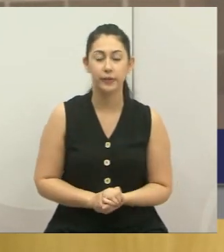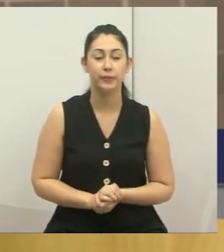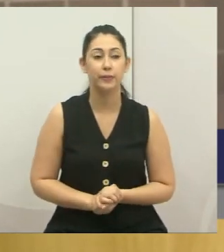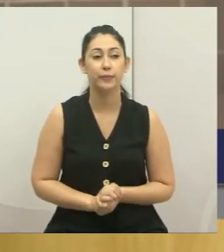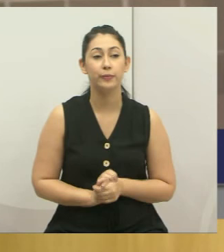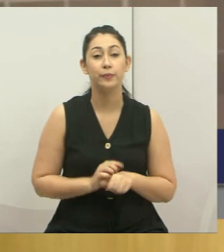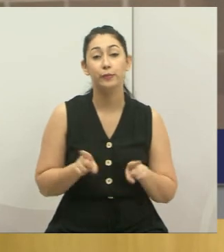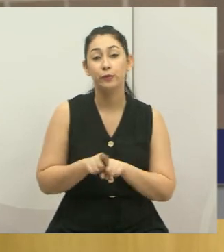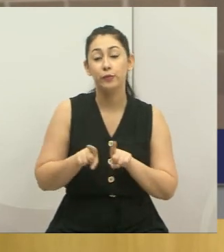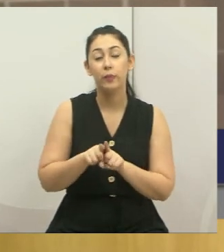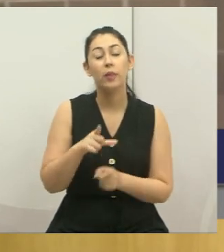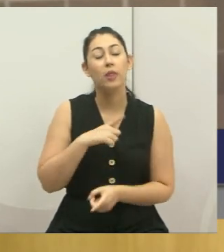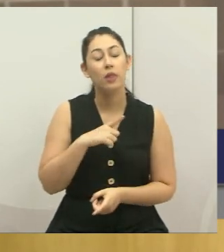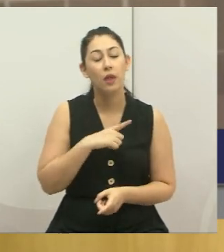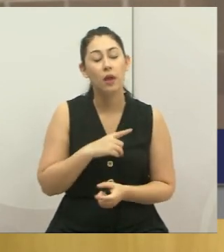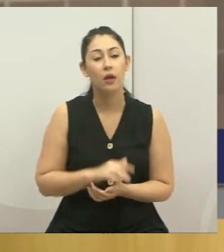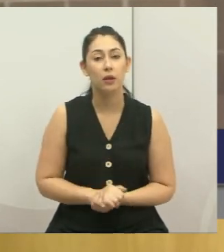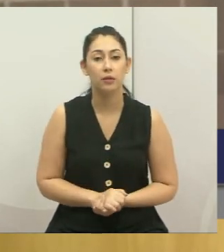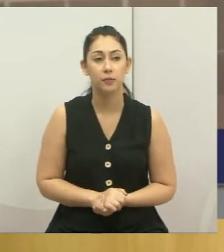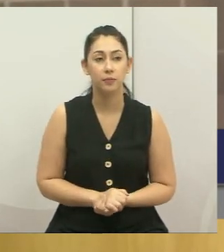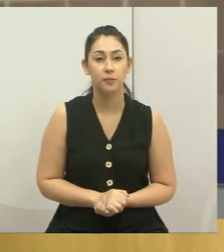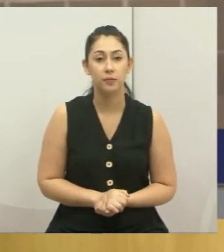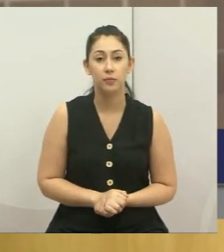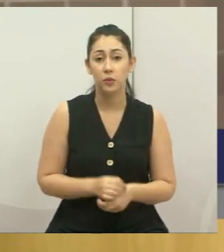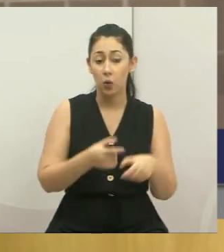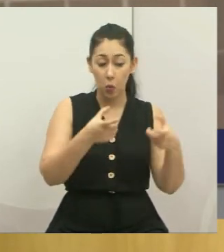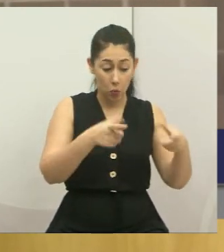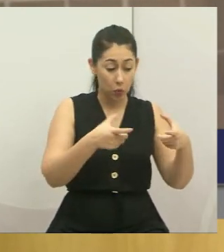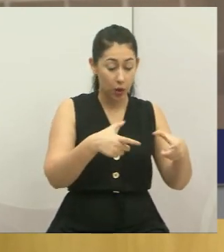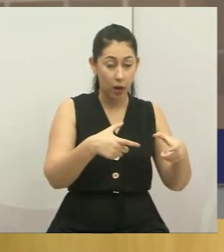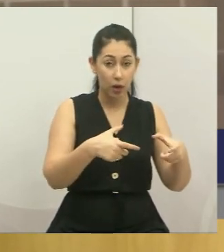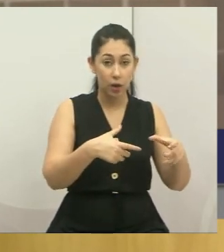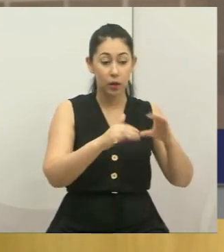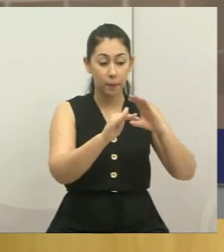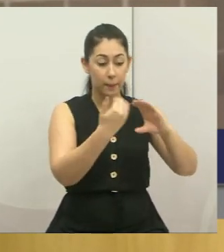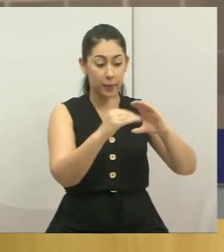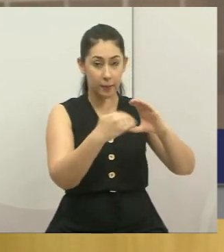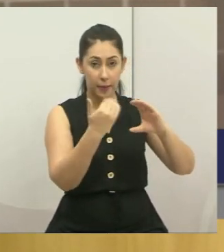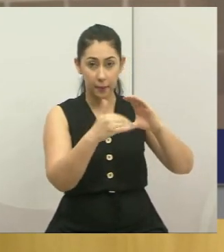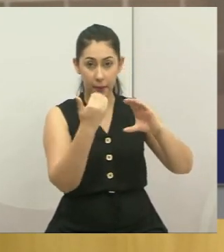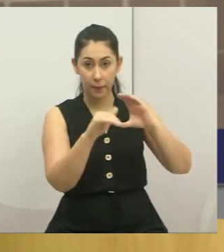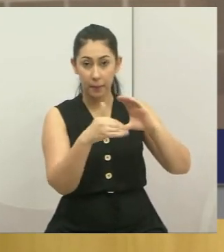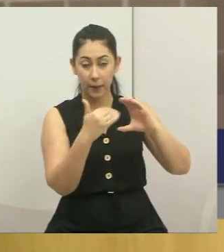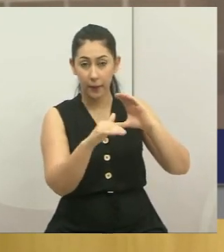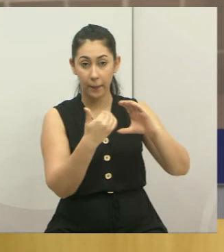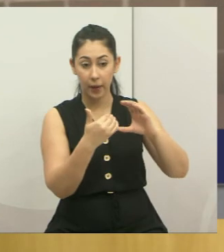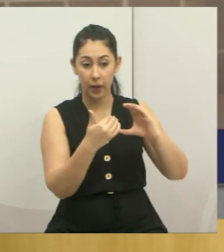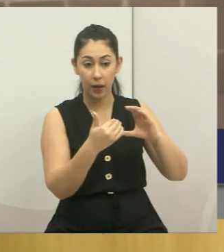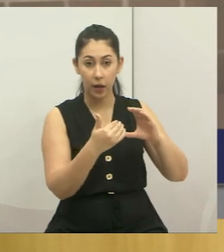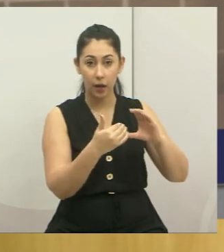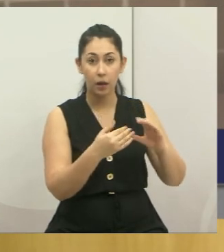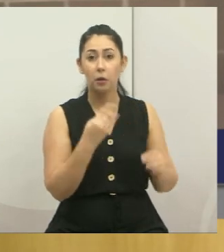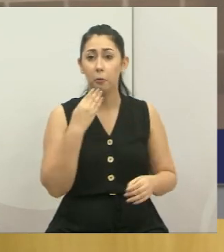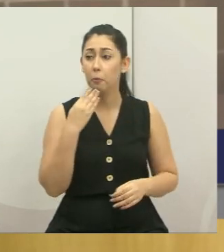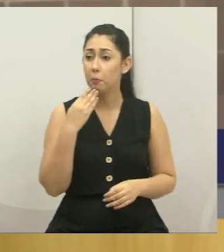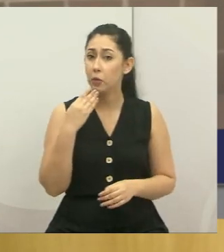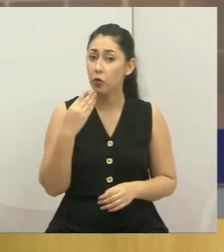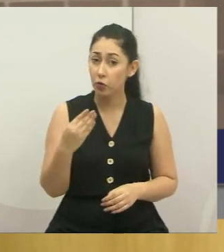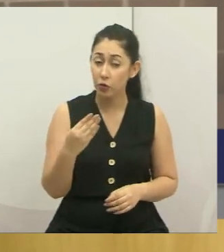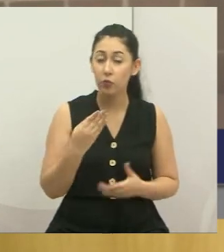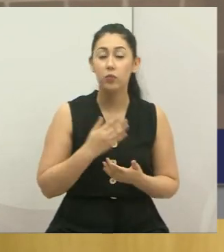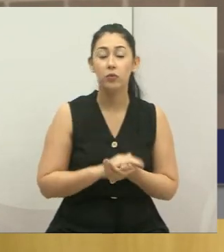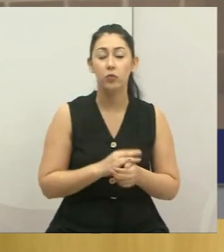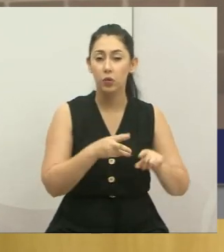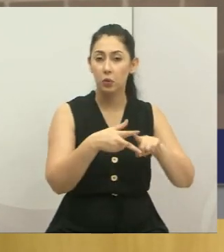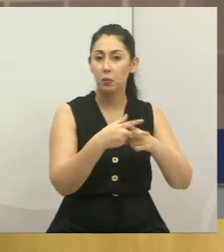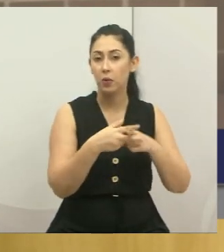Temos um sistema que recebe as solicitações de ocorrências de